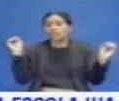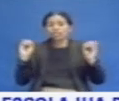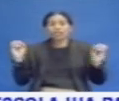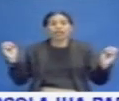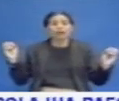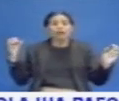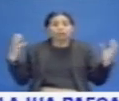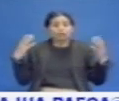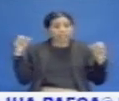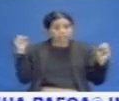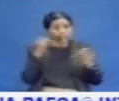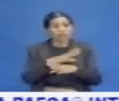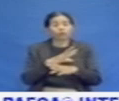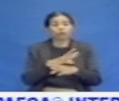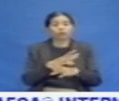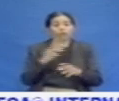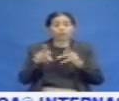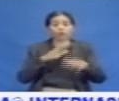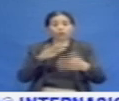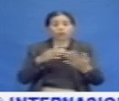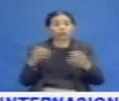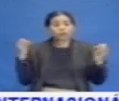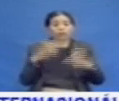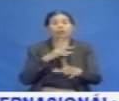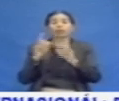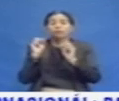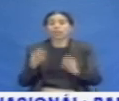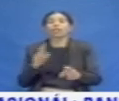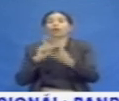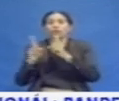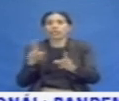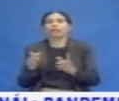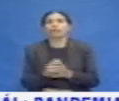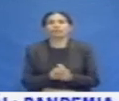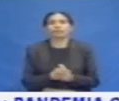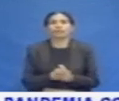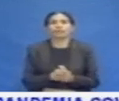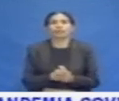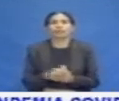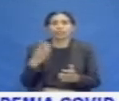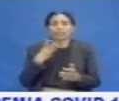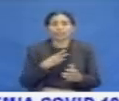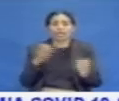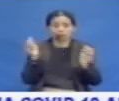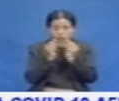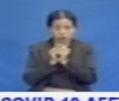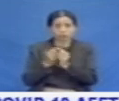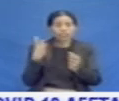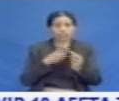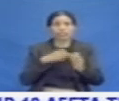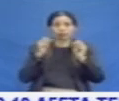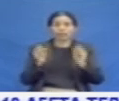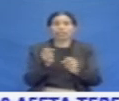importante ali porque a bahia está quando há muito foi polícia e também há lobo truma.